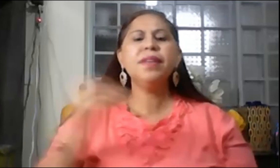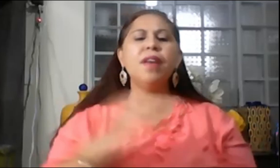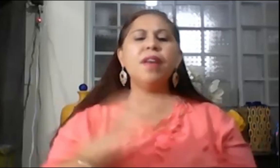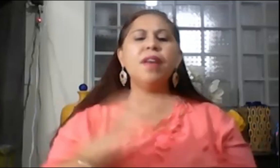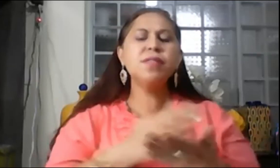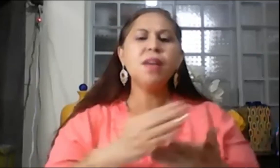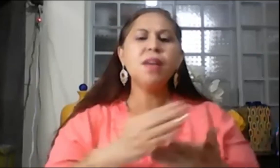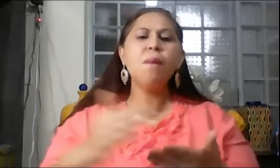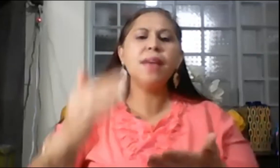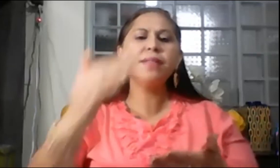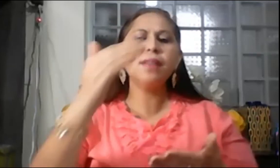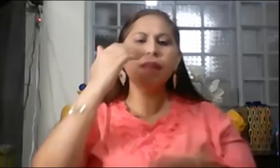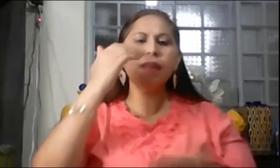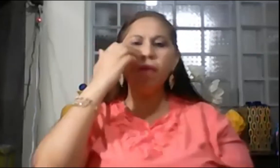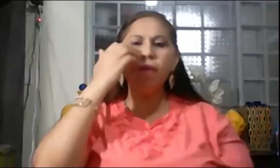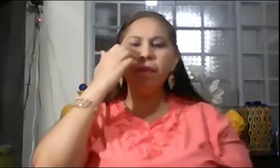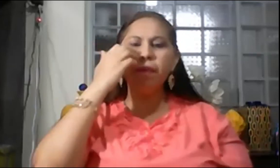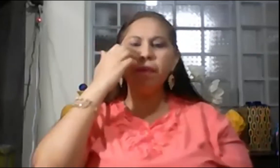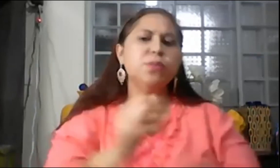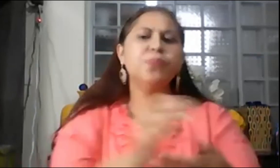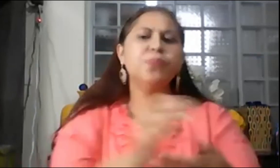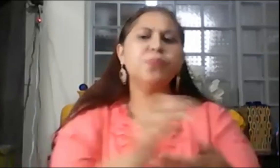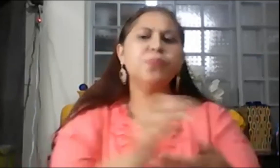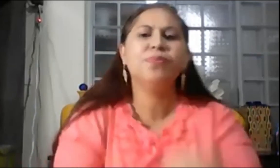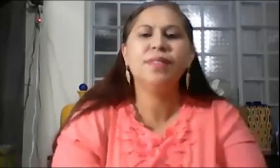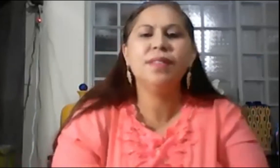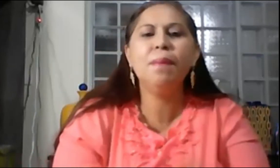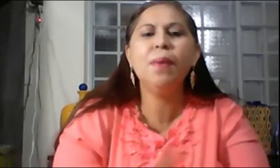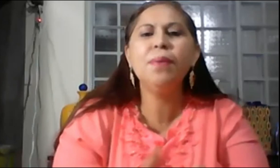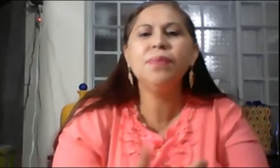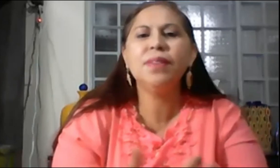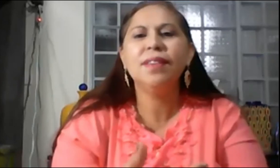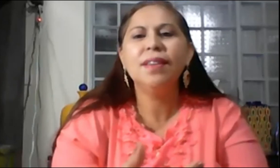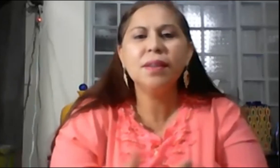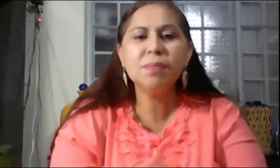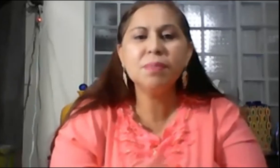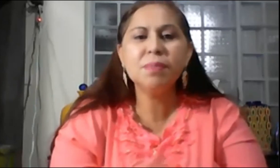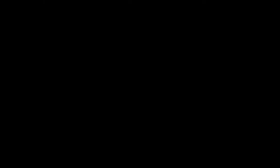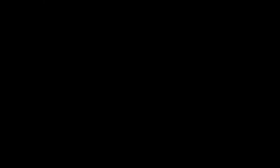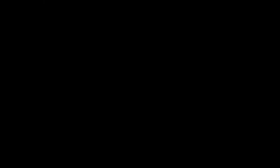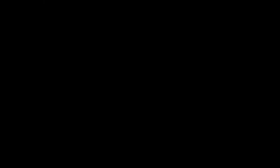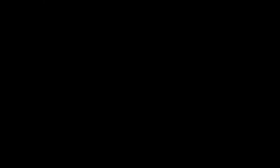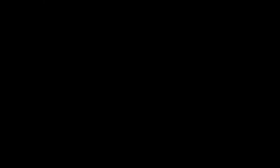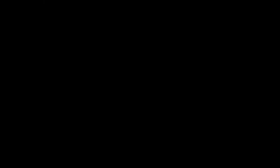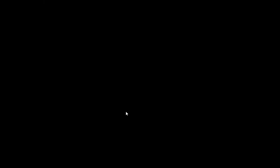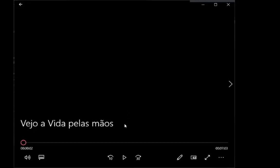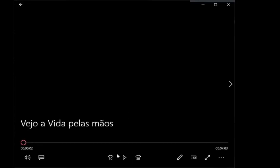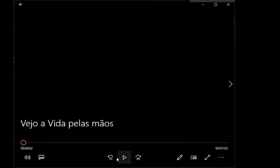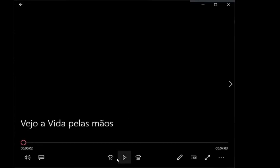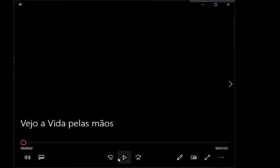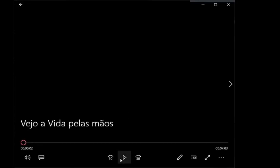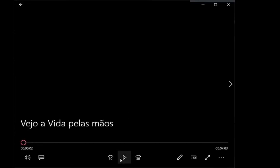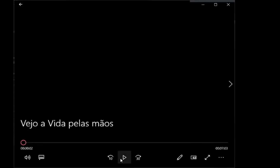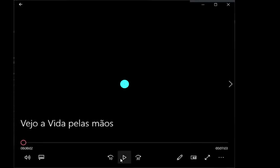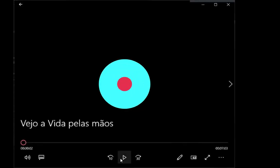Ô, Daniel, você comece então a passar o vídeo, tá bom? Que mesmo que saia, a gente entra rapidinho para